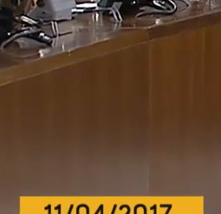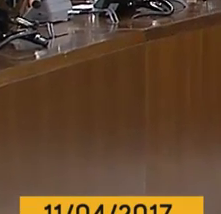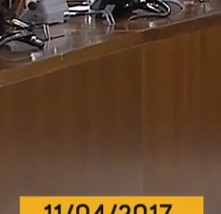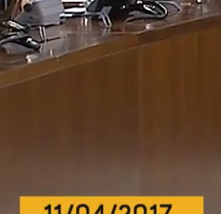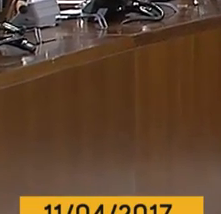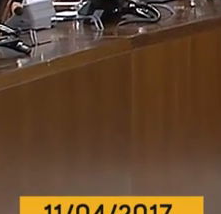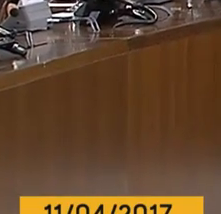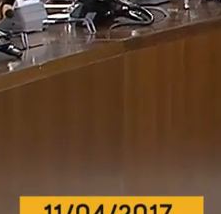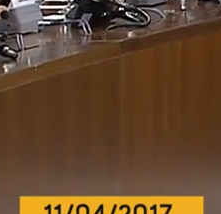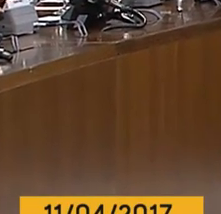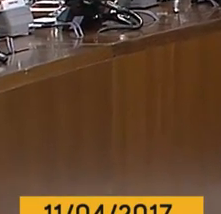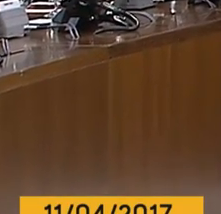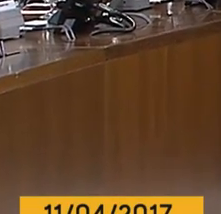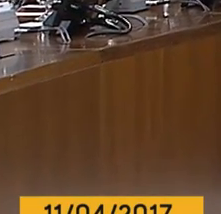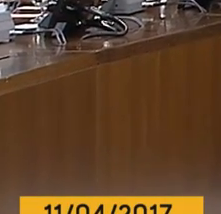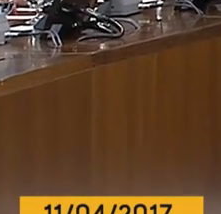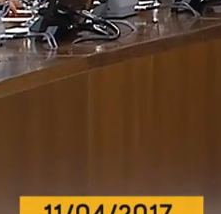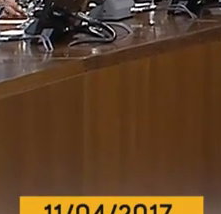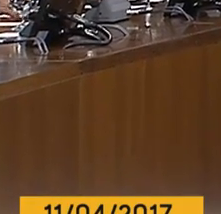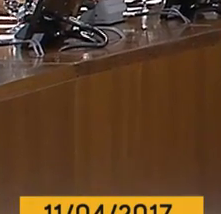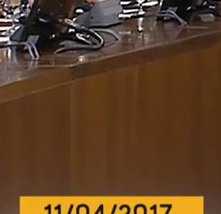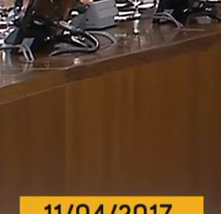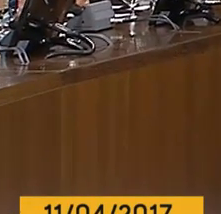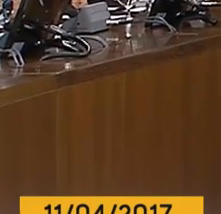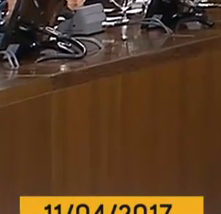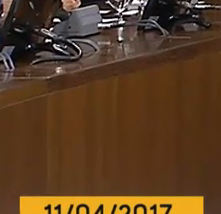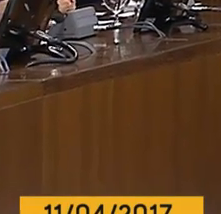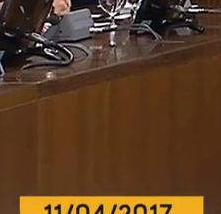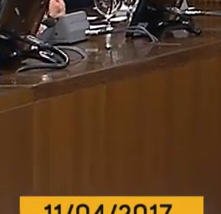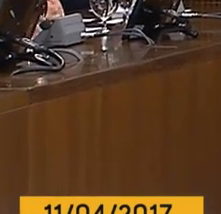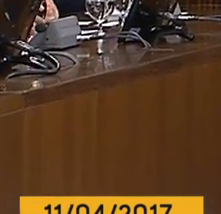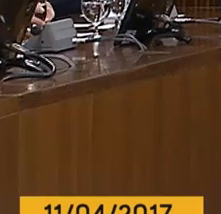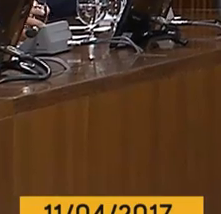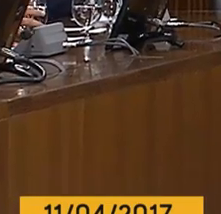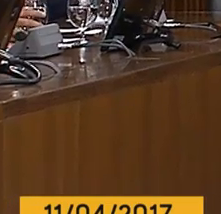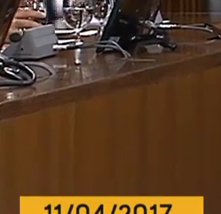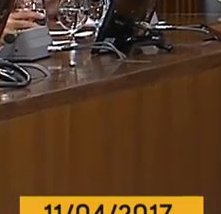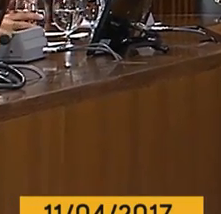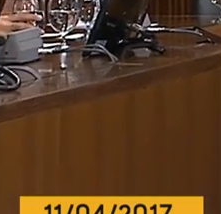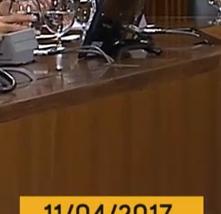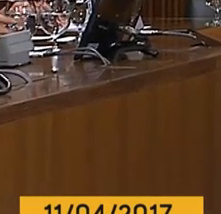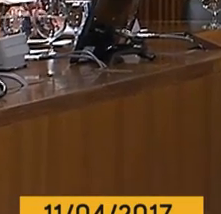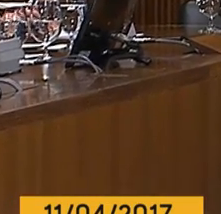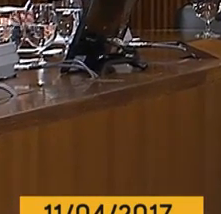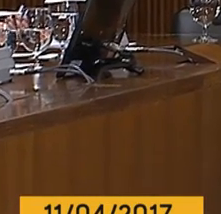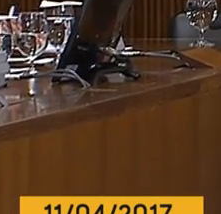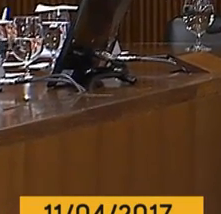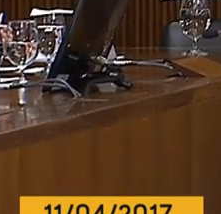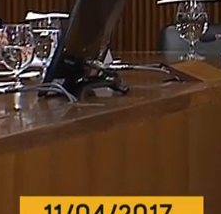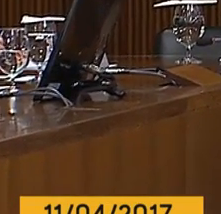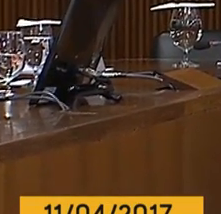vivo 30 hor C Pou mais and l